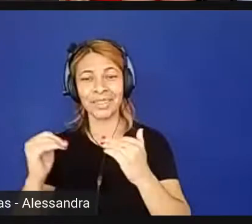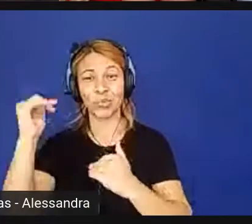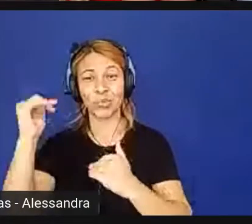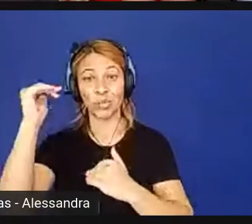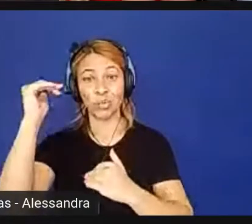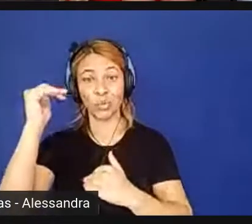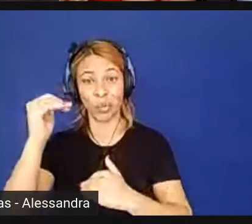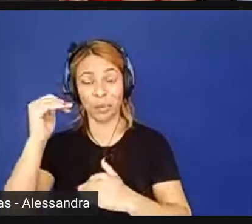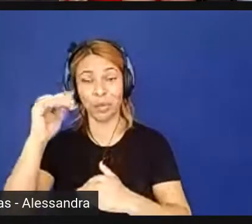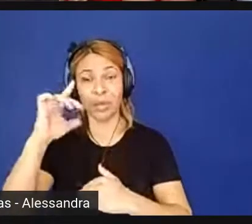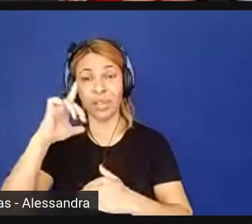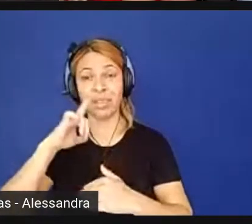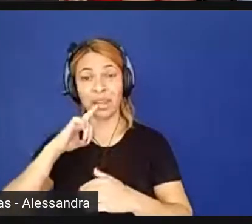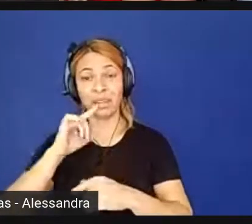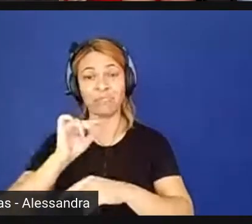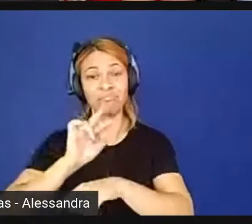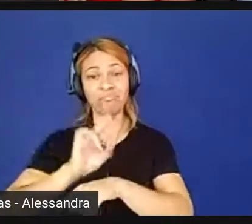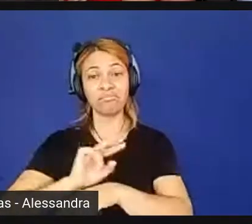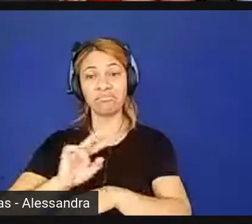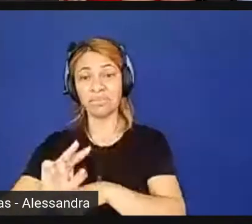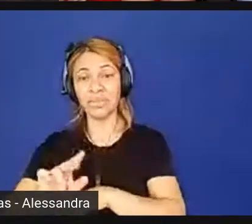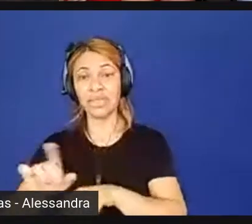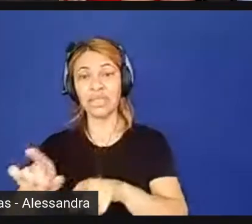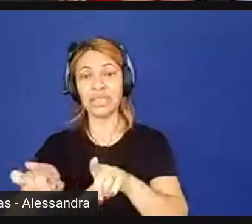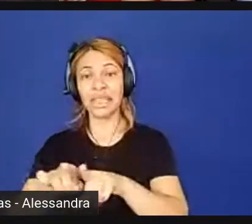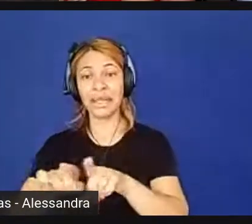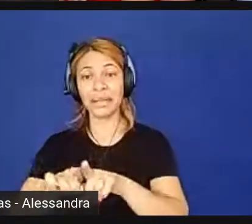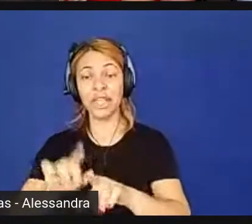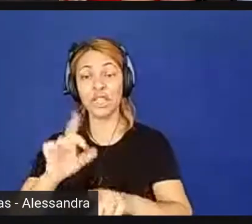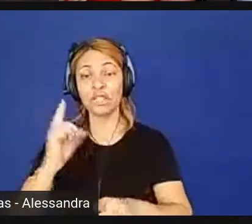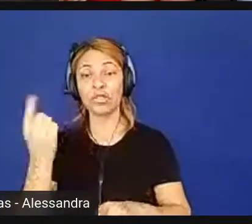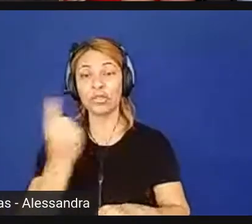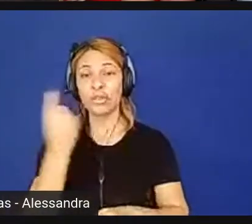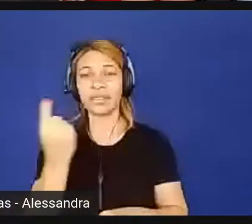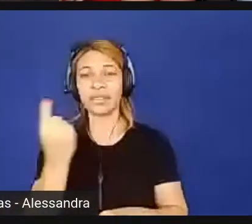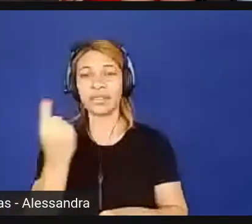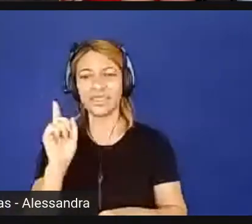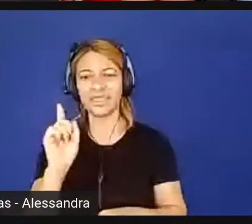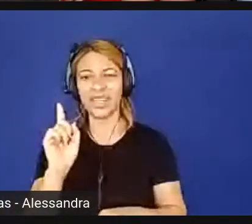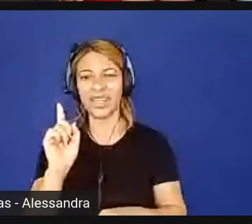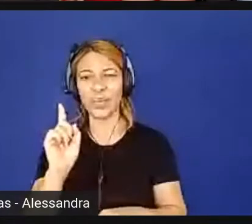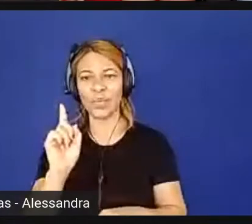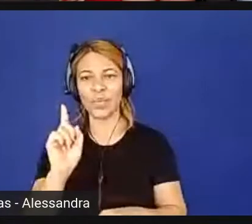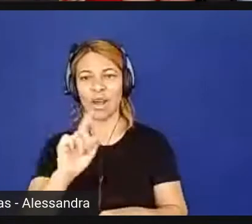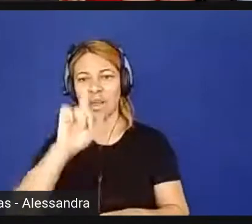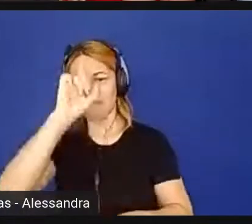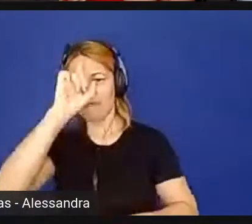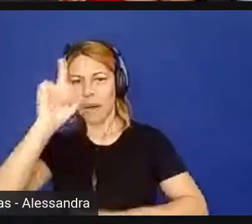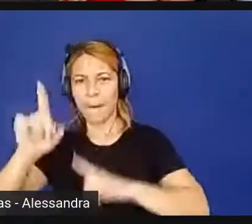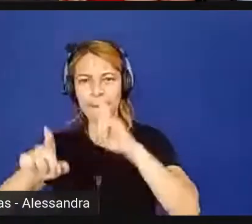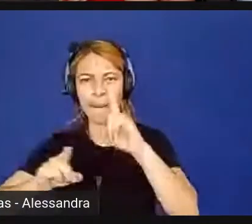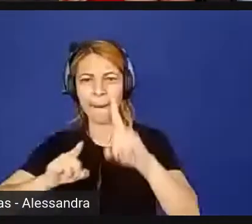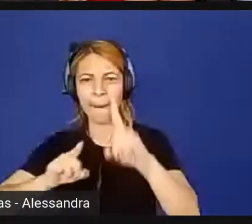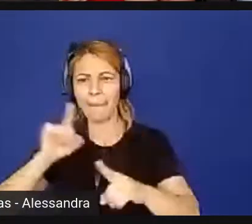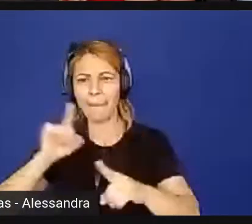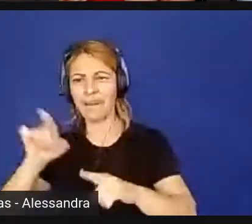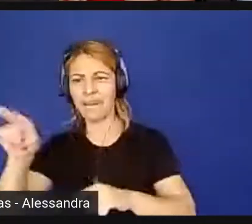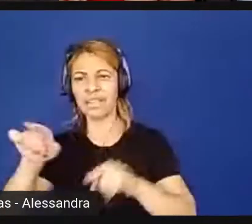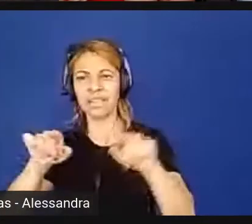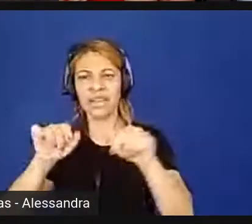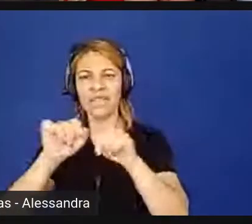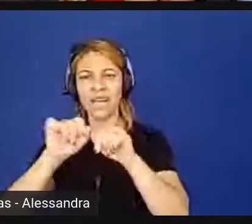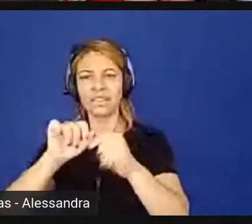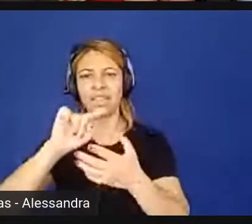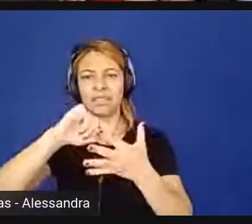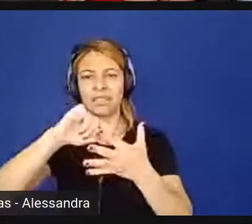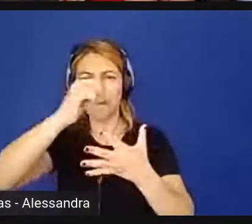em vigilando e uma potencial culpa em elegendo. Ele não faz tudo sozinho. Ele delega funções. Ele tem que delegar funções para